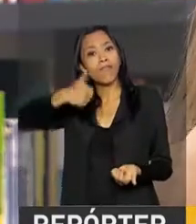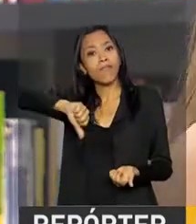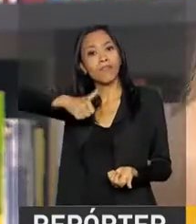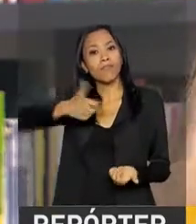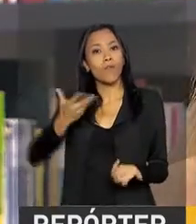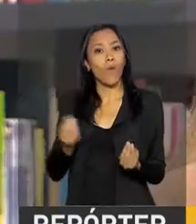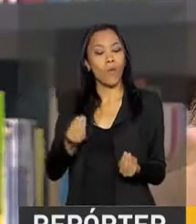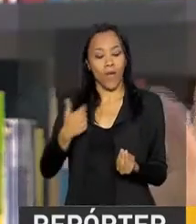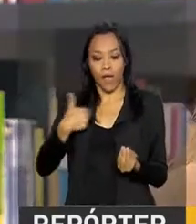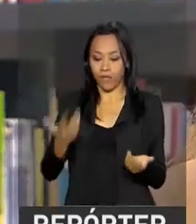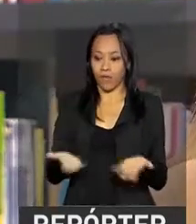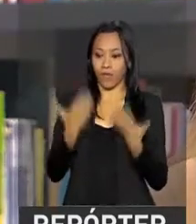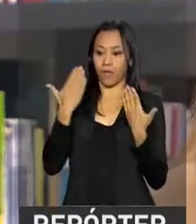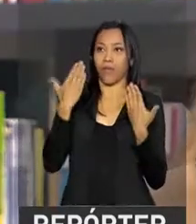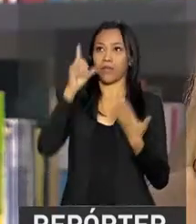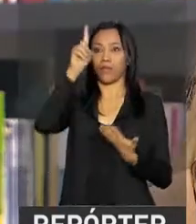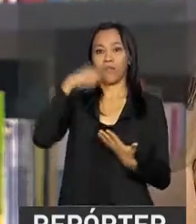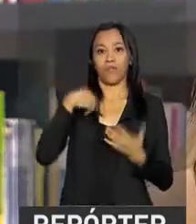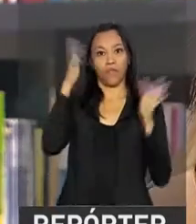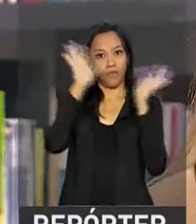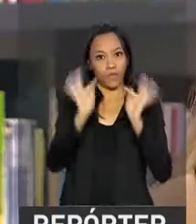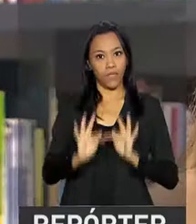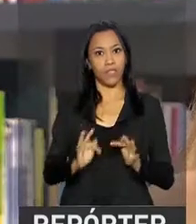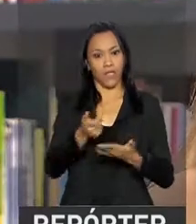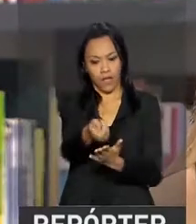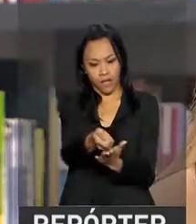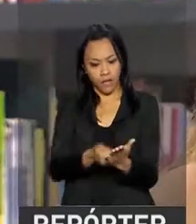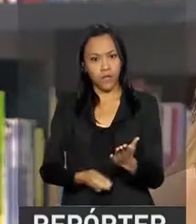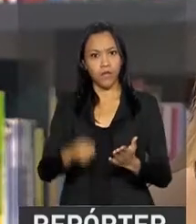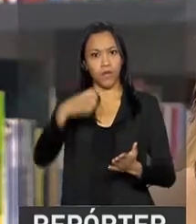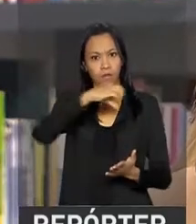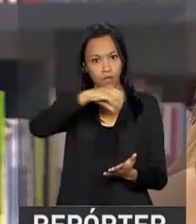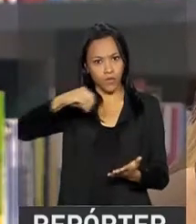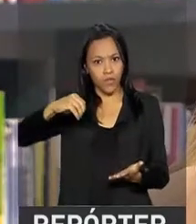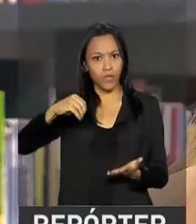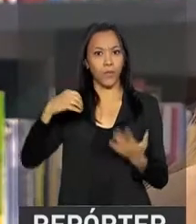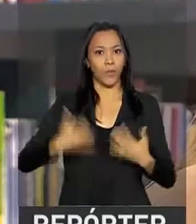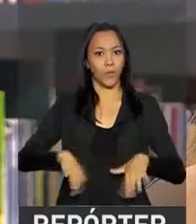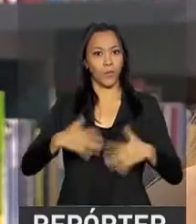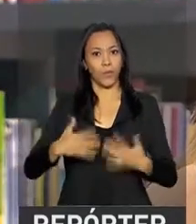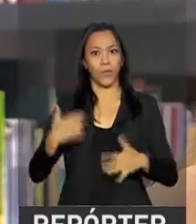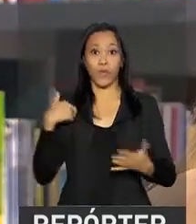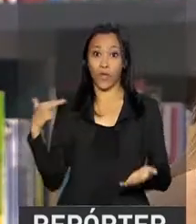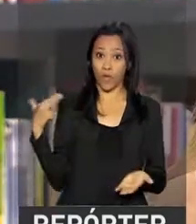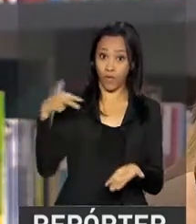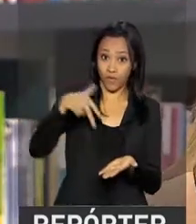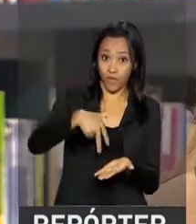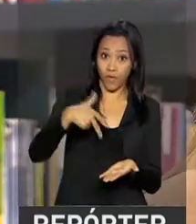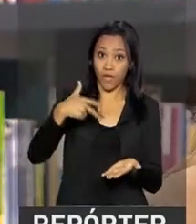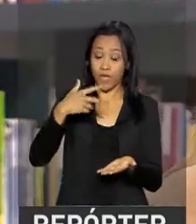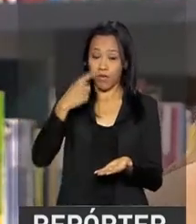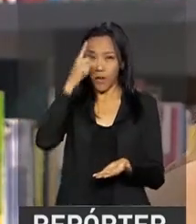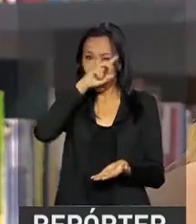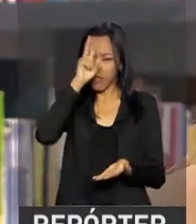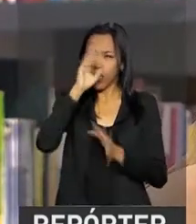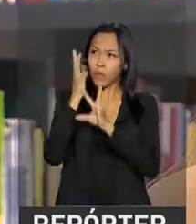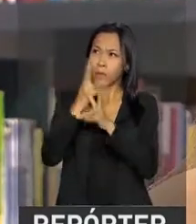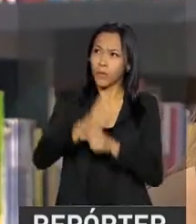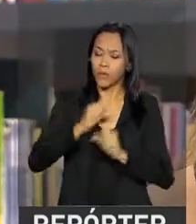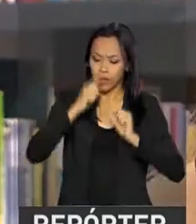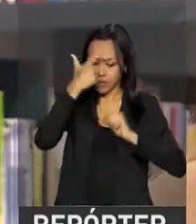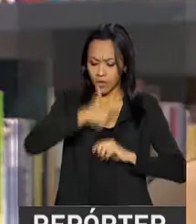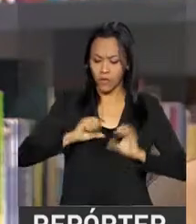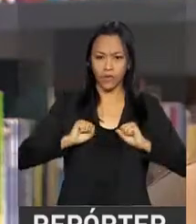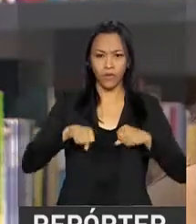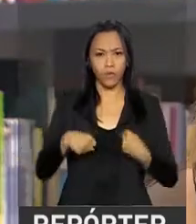dão sequer muito feliz não é só da redação de que eu treinar o centro é ver que todo esforço que eu tive e